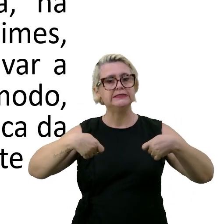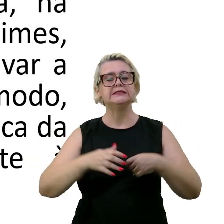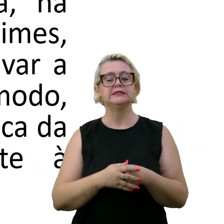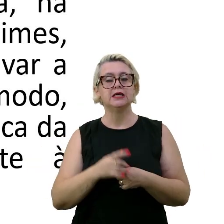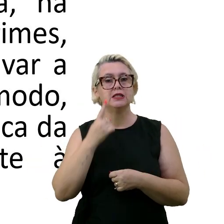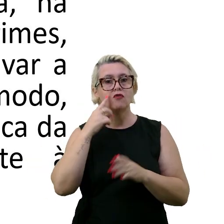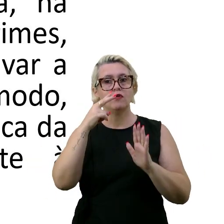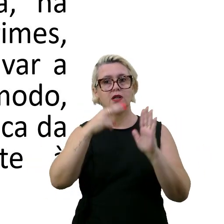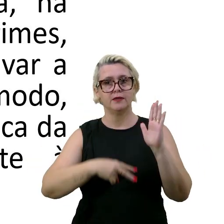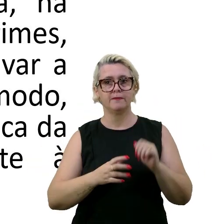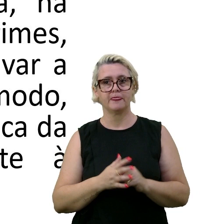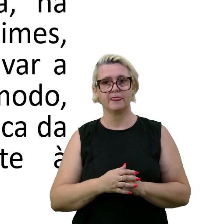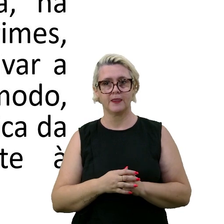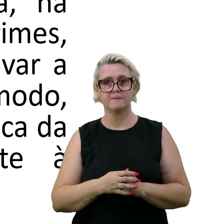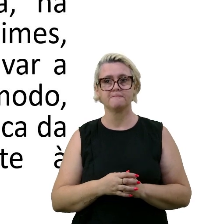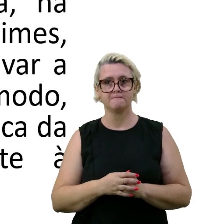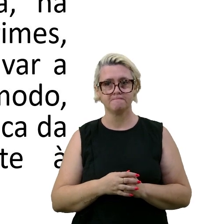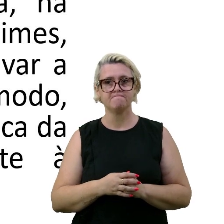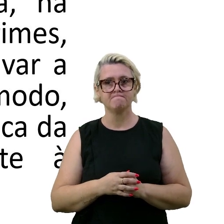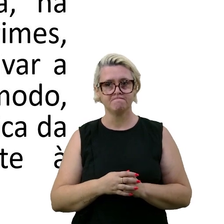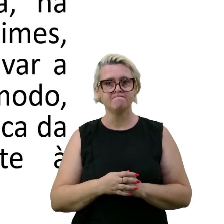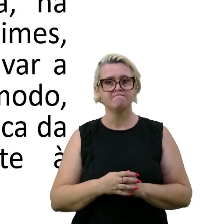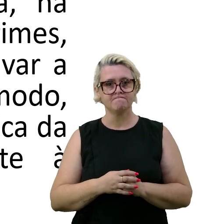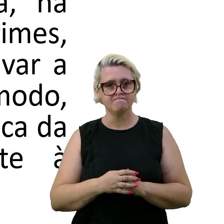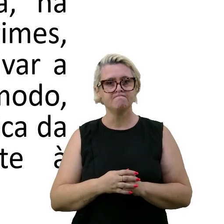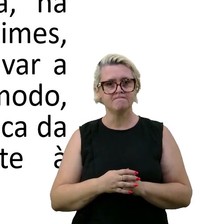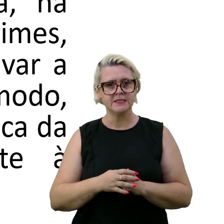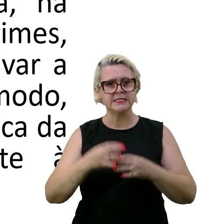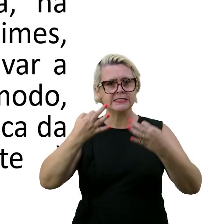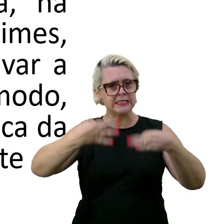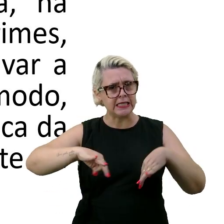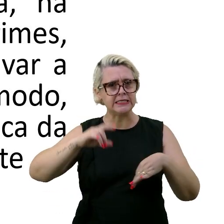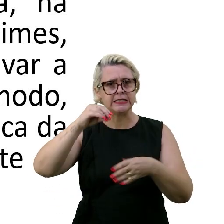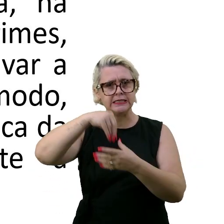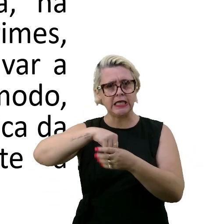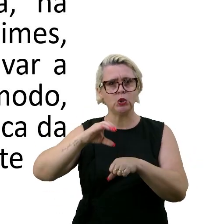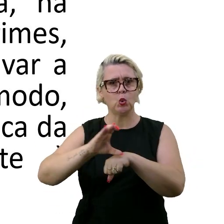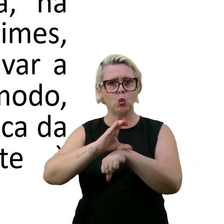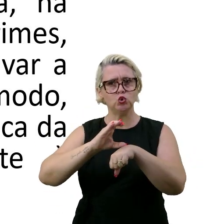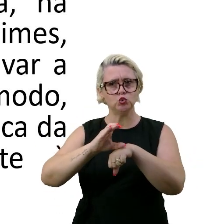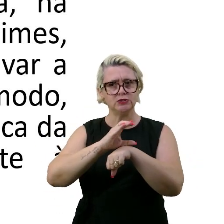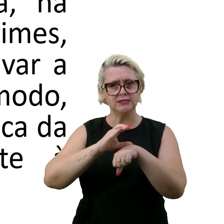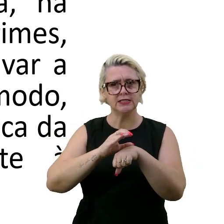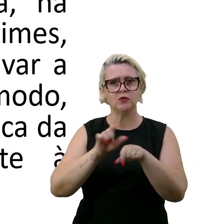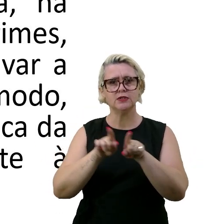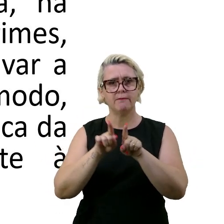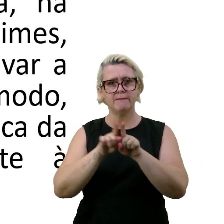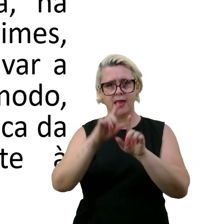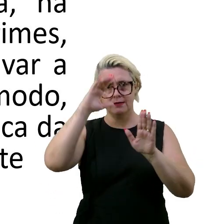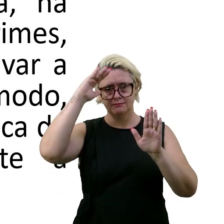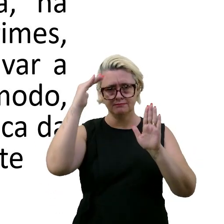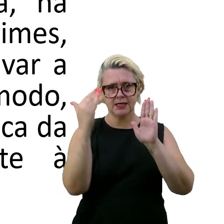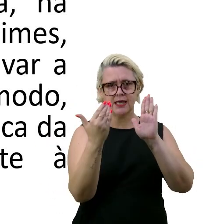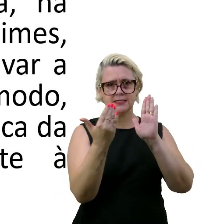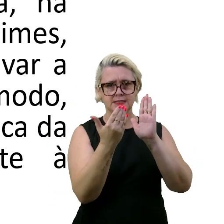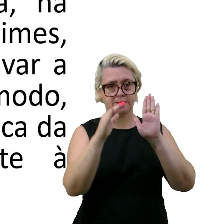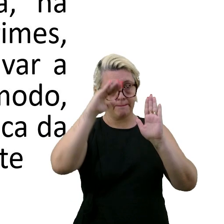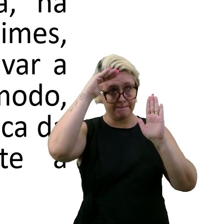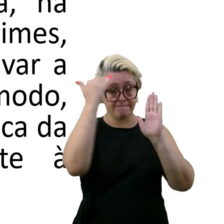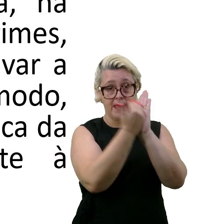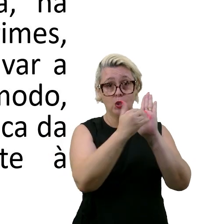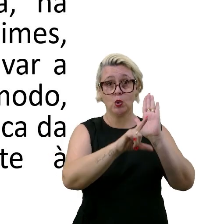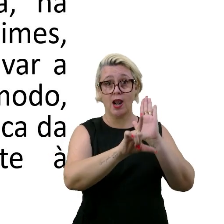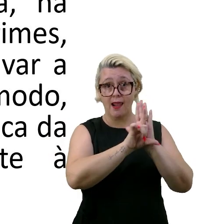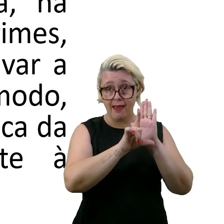comigo. É indubitável que a questão constitucional e sua aplicação estejam entre as causas